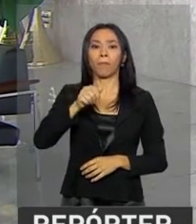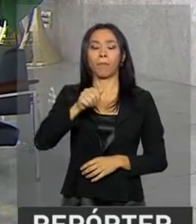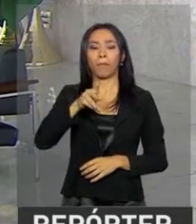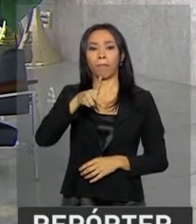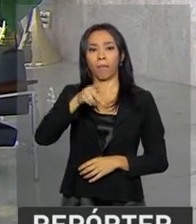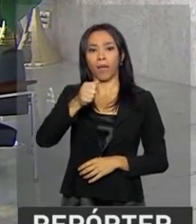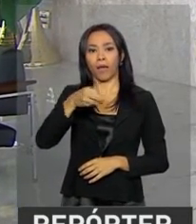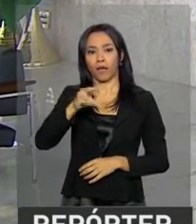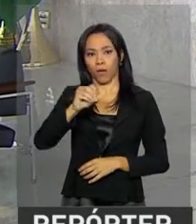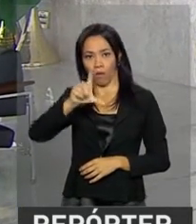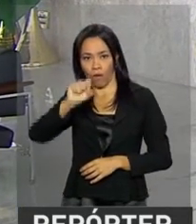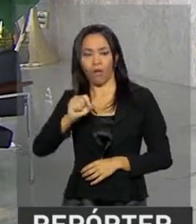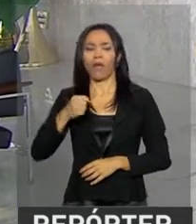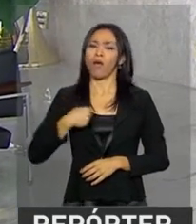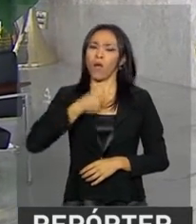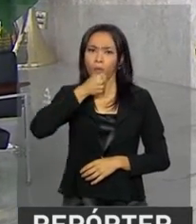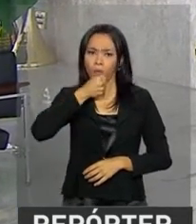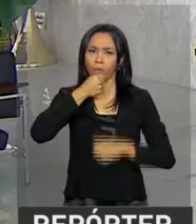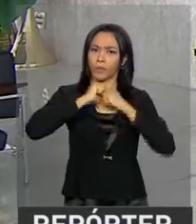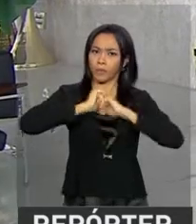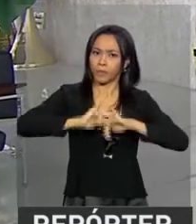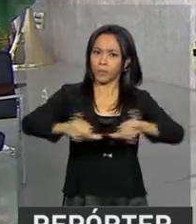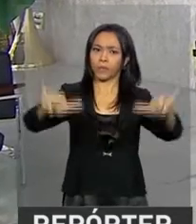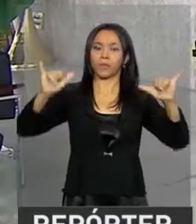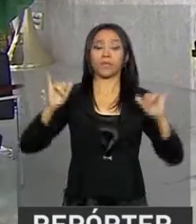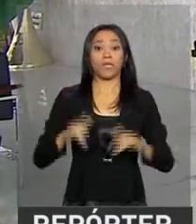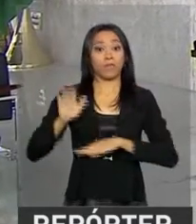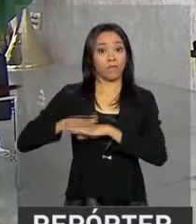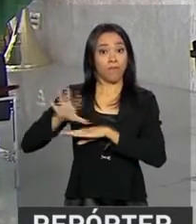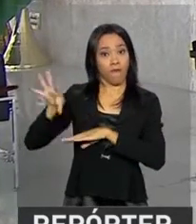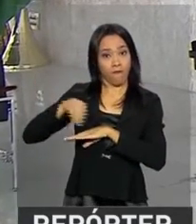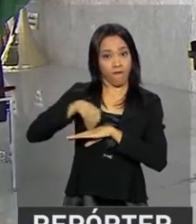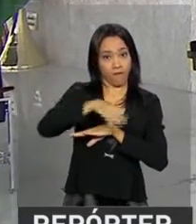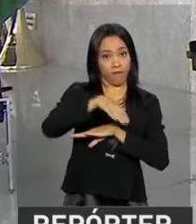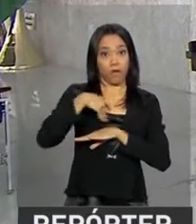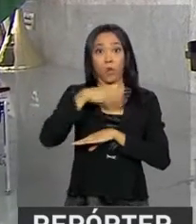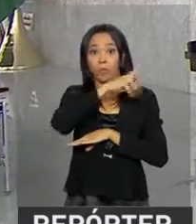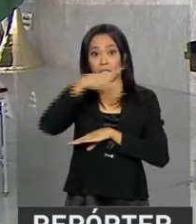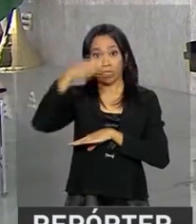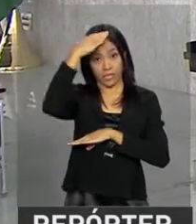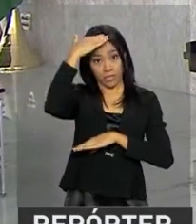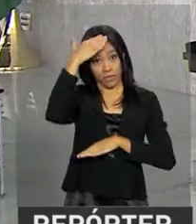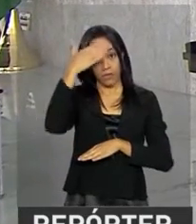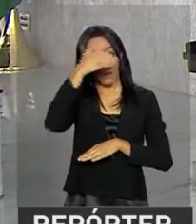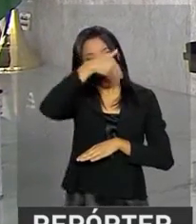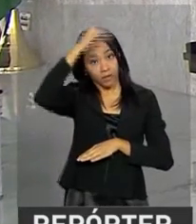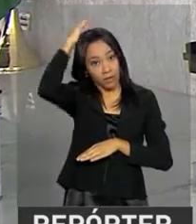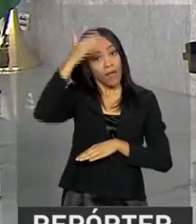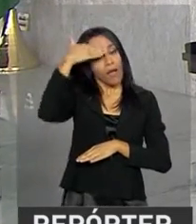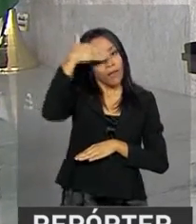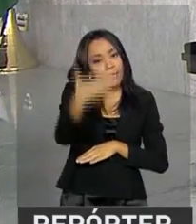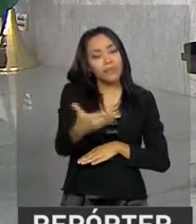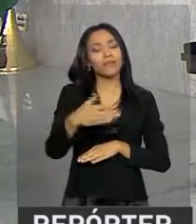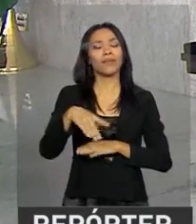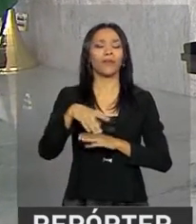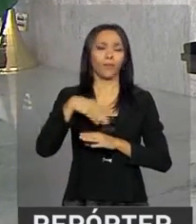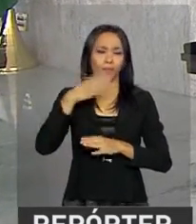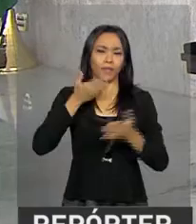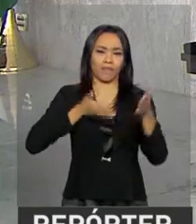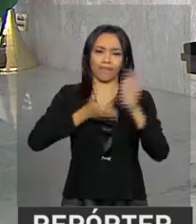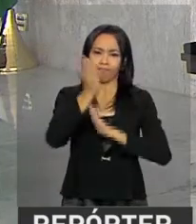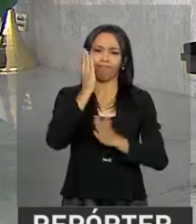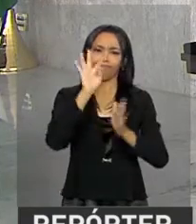aqui no palácio do planalto segundo ele o presidente michel temer e agradeceu a aprovação em segundo turno do texto principal da proposta